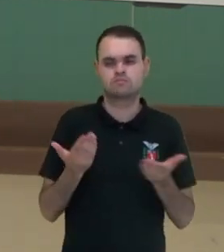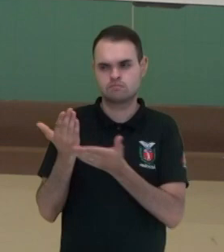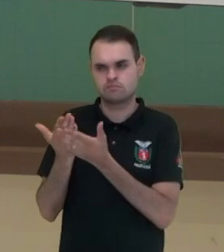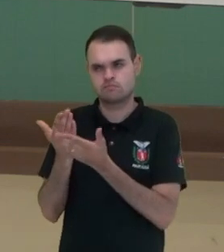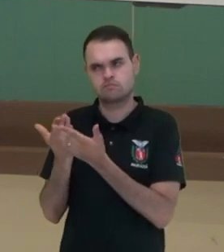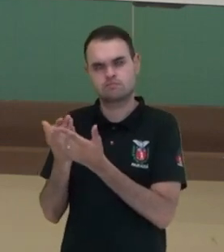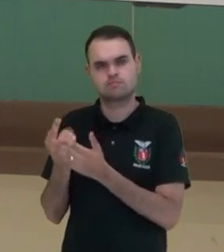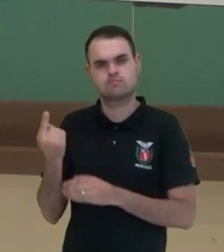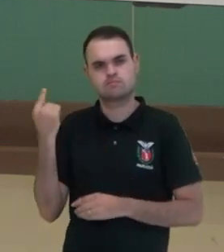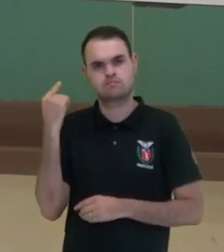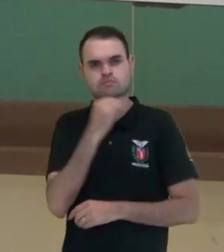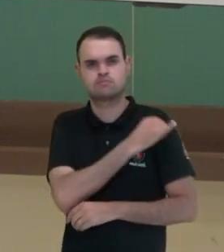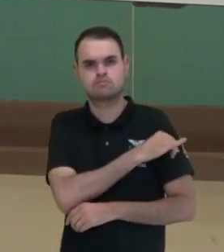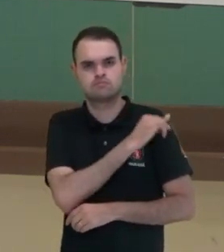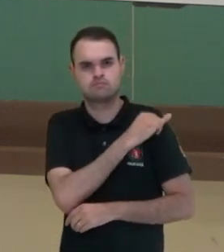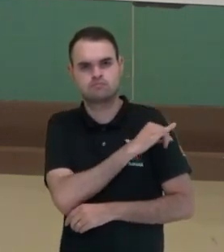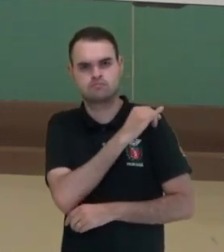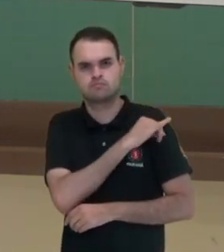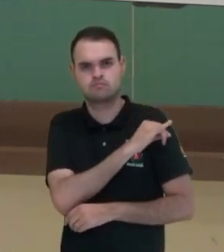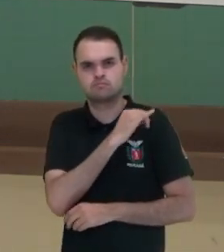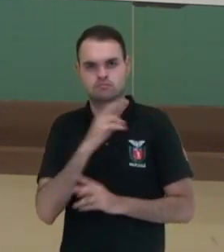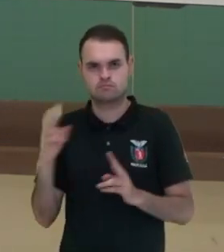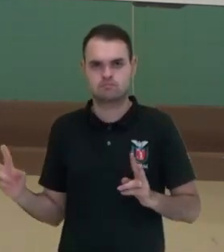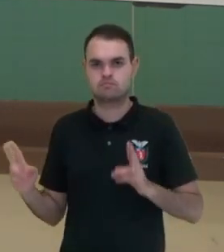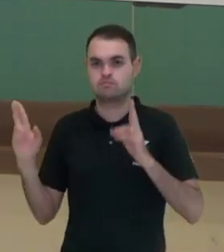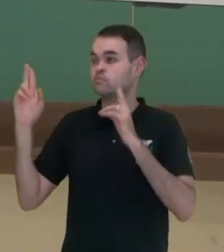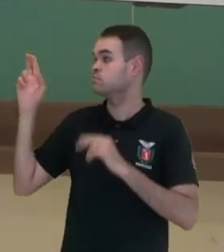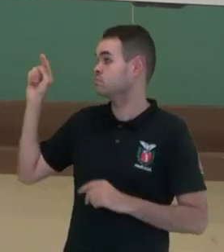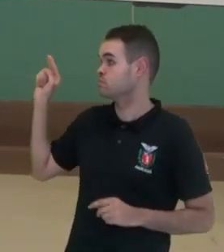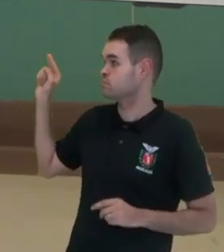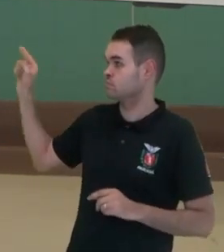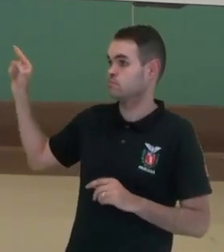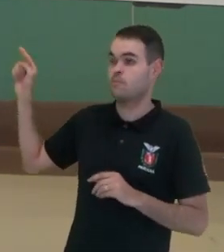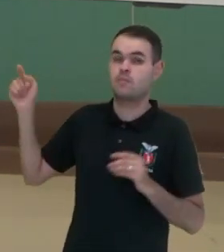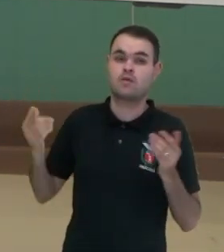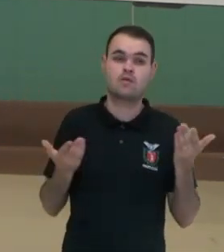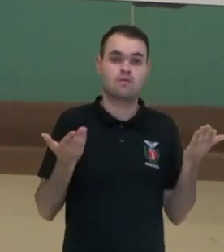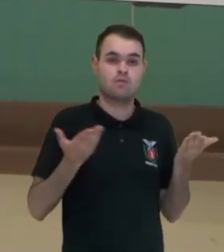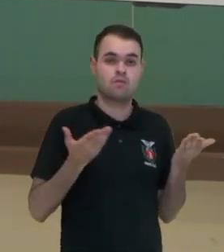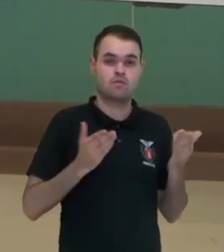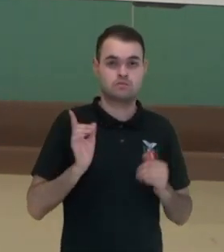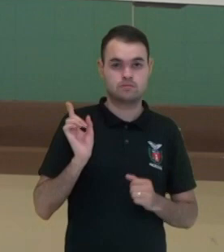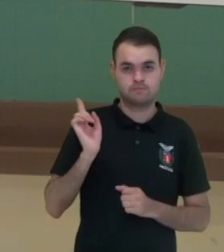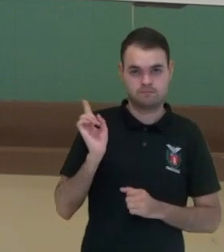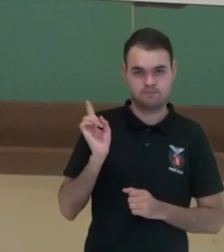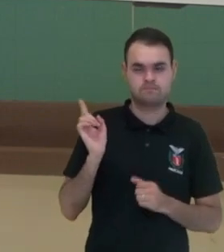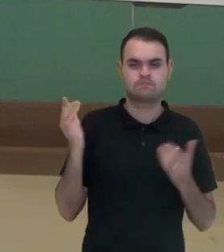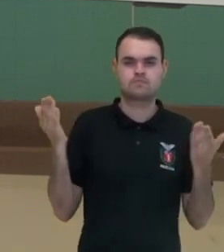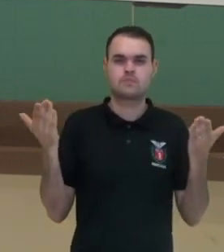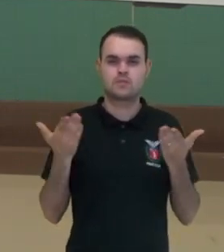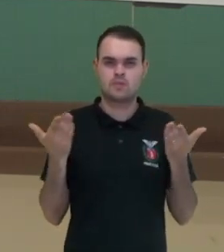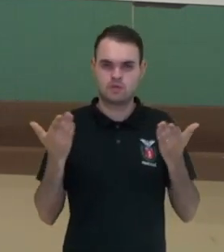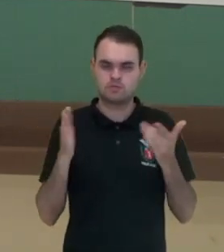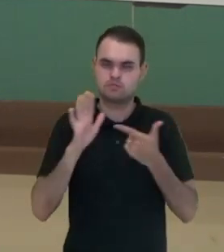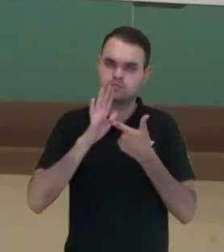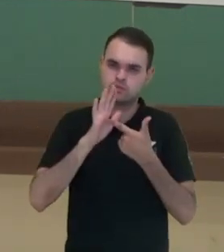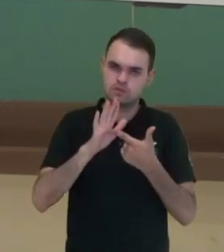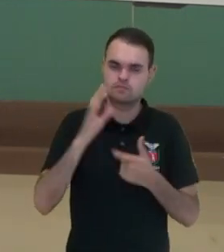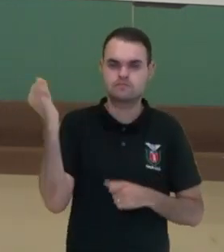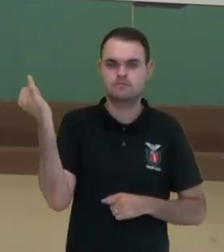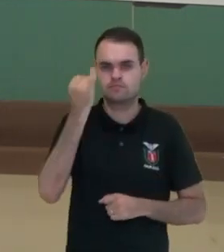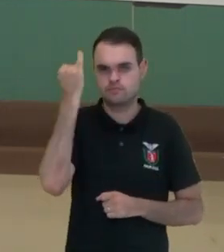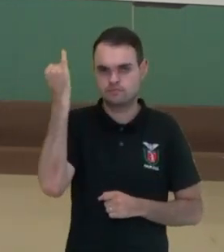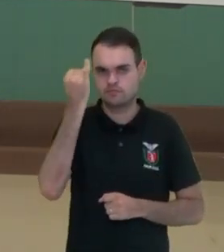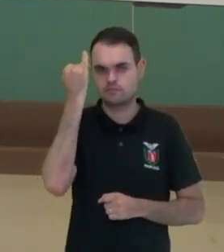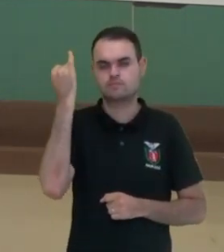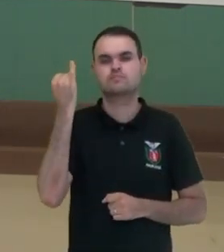estudos, o Rio de Janeiro, esta porção aqui que nós temos na imagem, e como está na atualidade, mostrando a